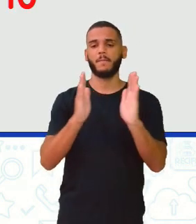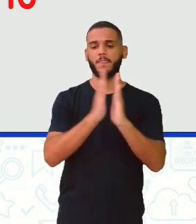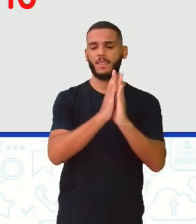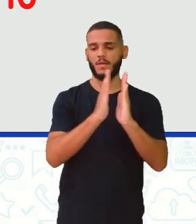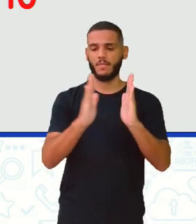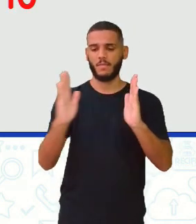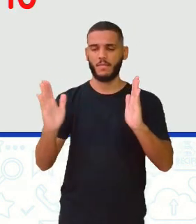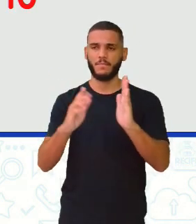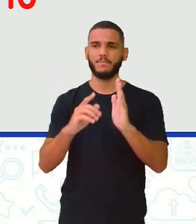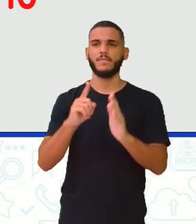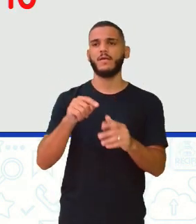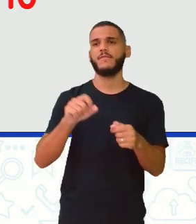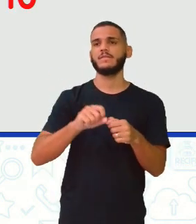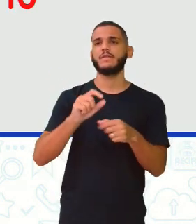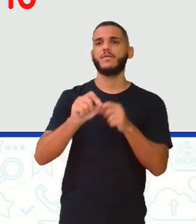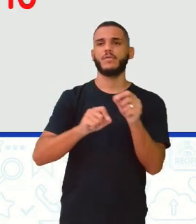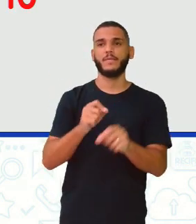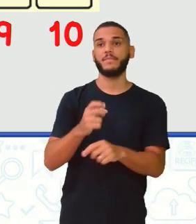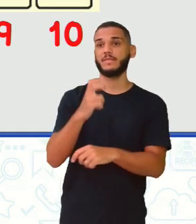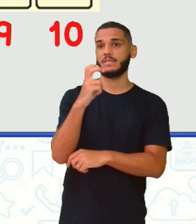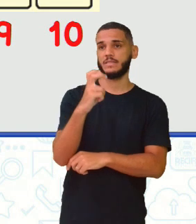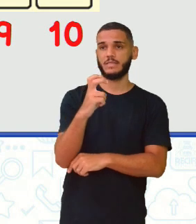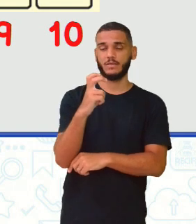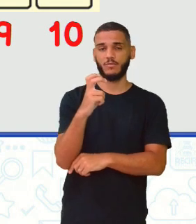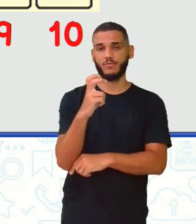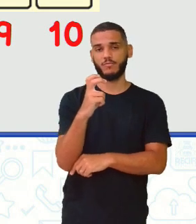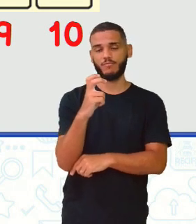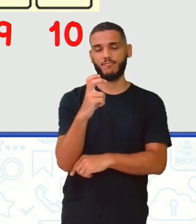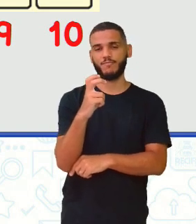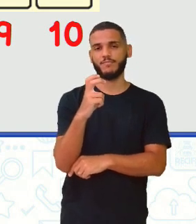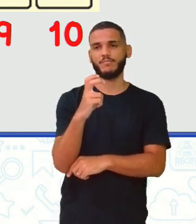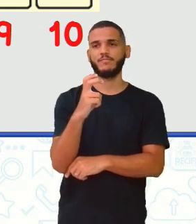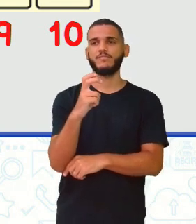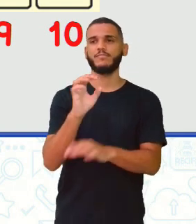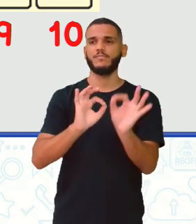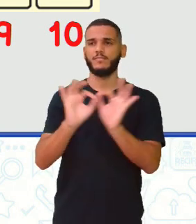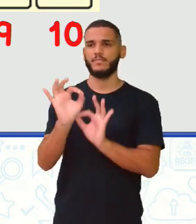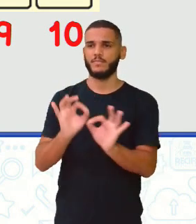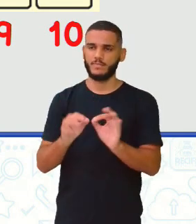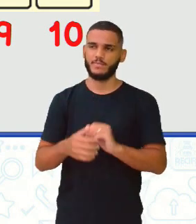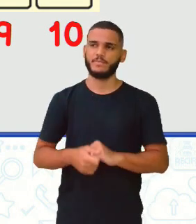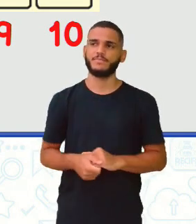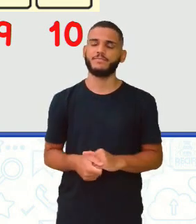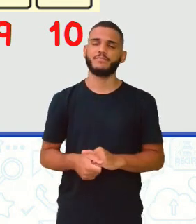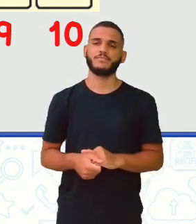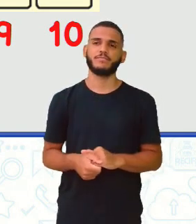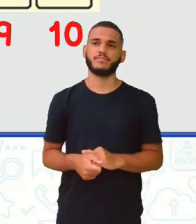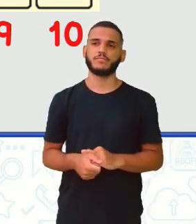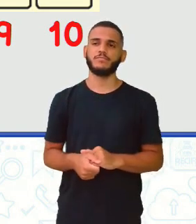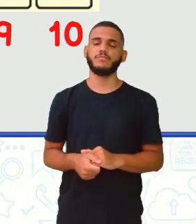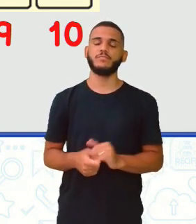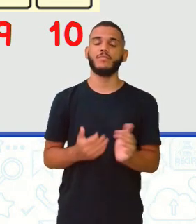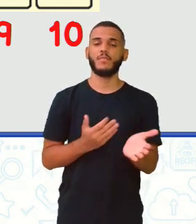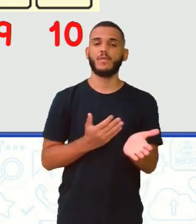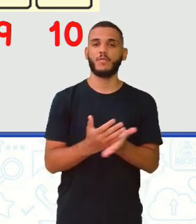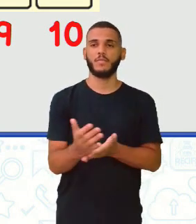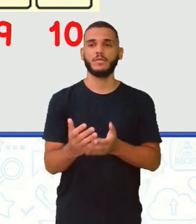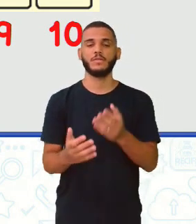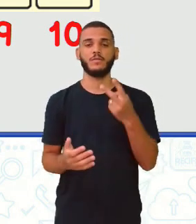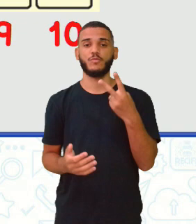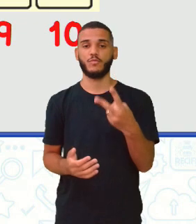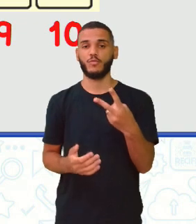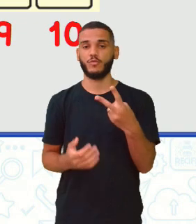que eu fiz? Peguei as 5. Quando eu passo, começando da 2,